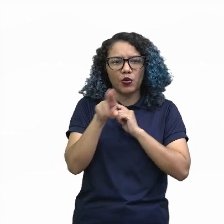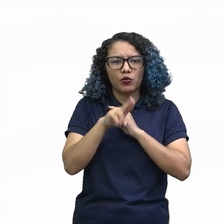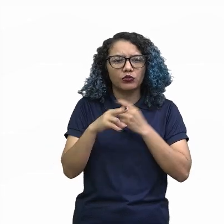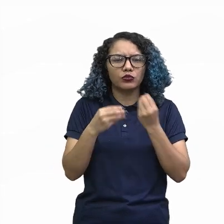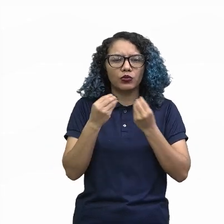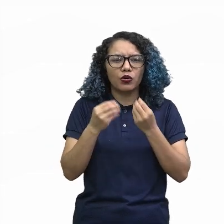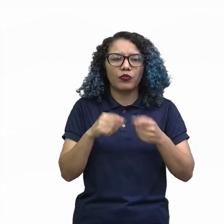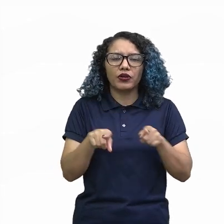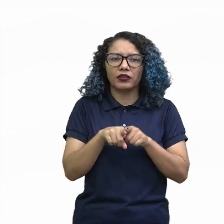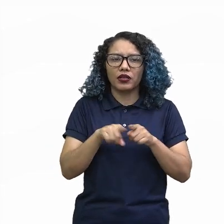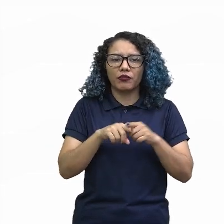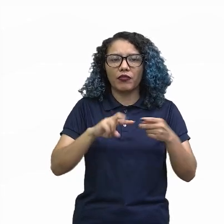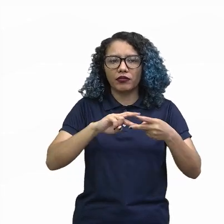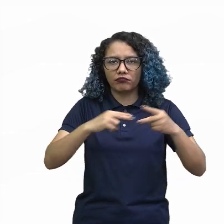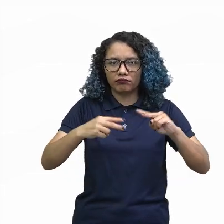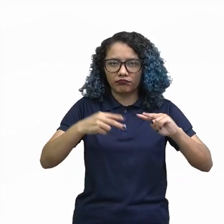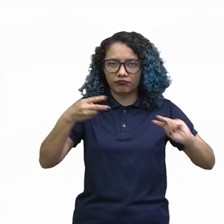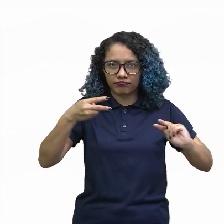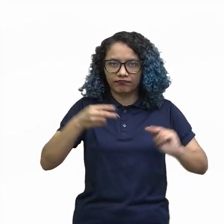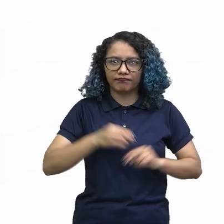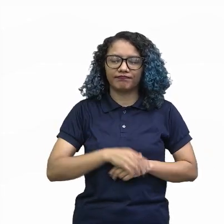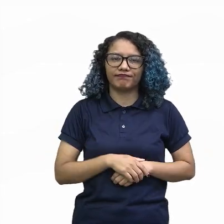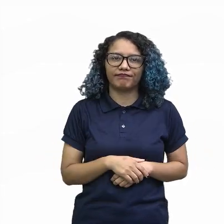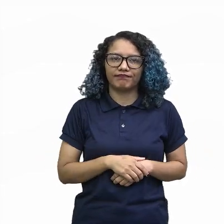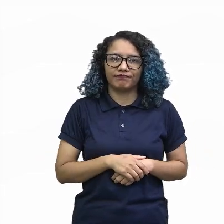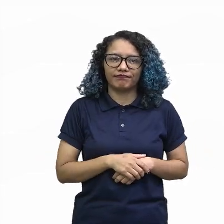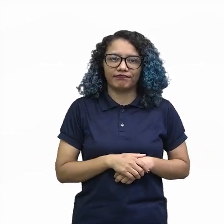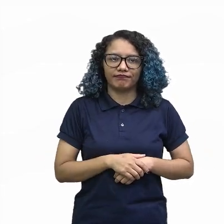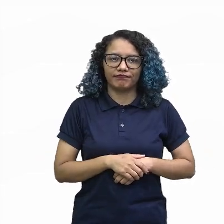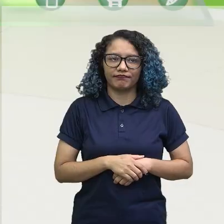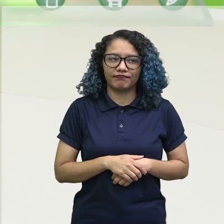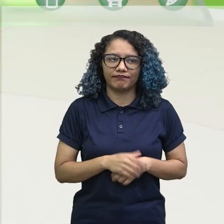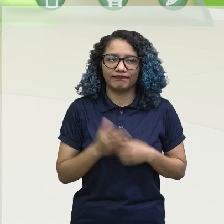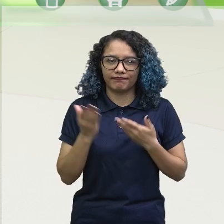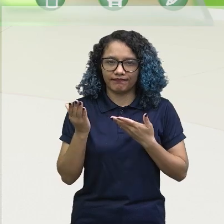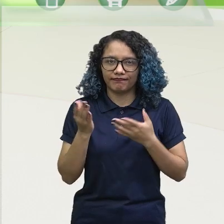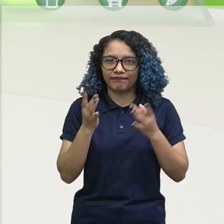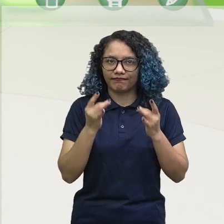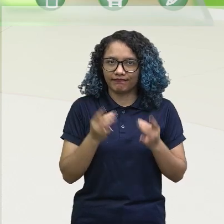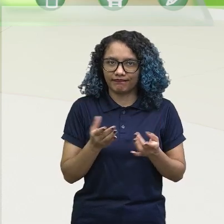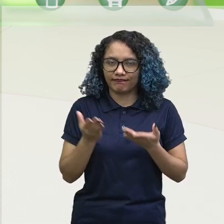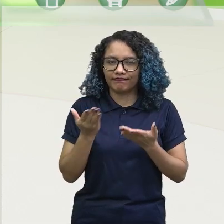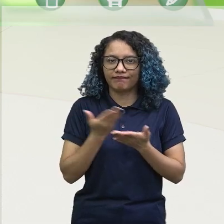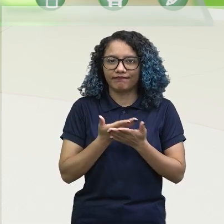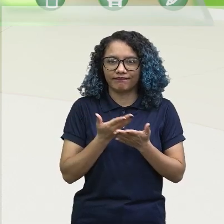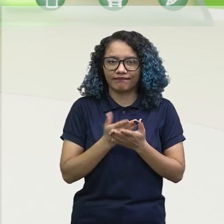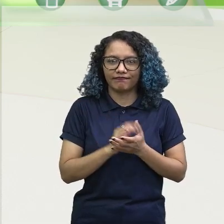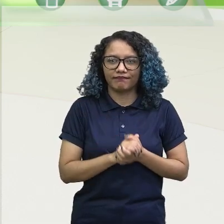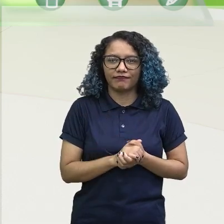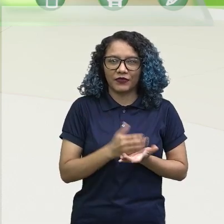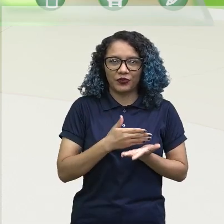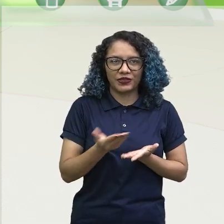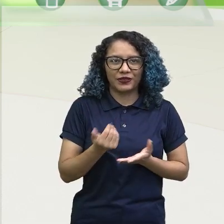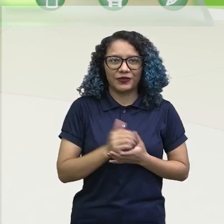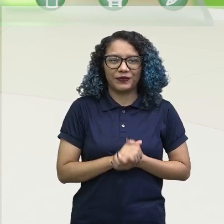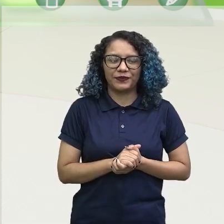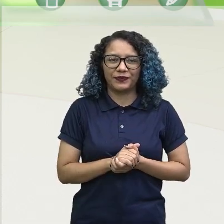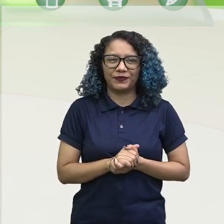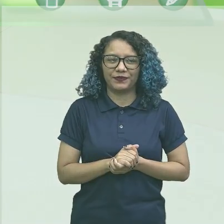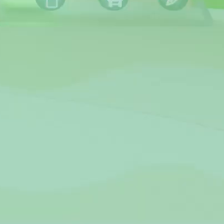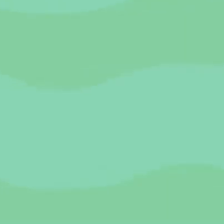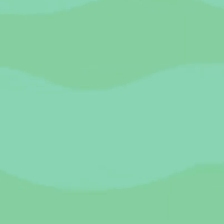aplicações, e também mutações genéticas, né? Então, esse é o detalhamento da nossa aula que vai começar agora.